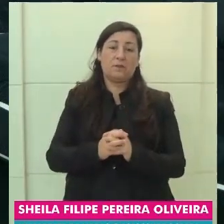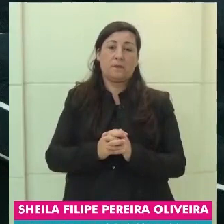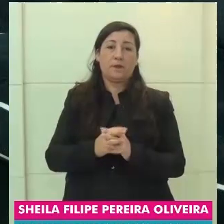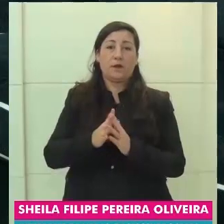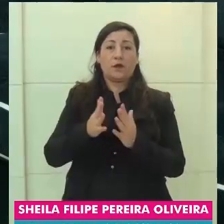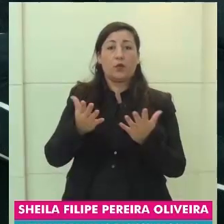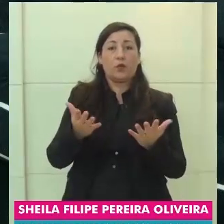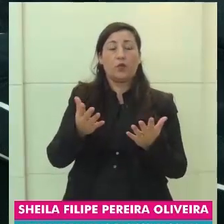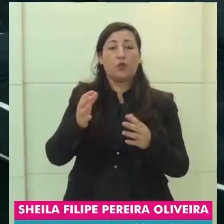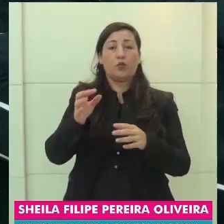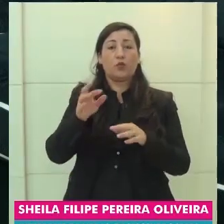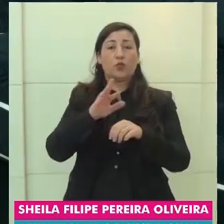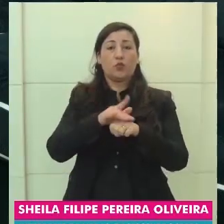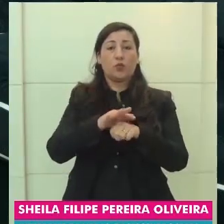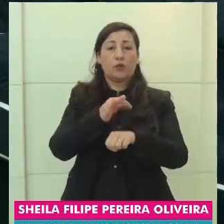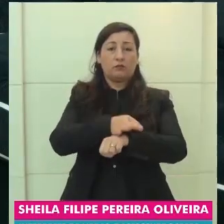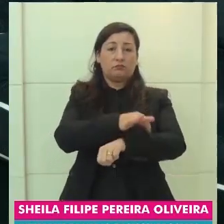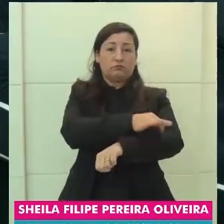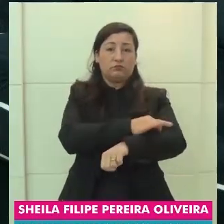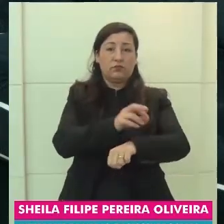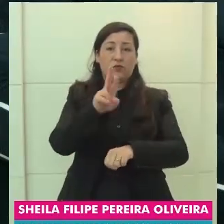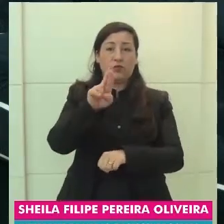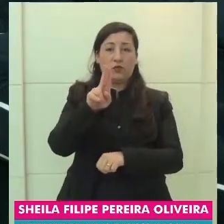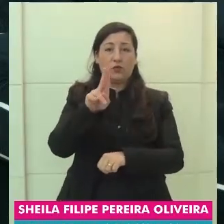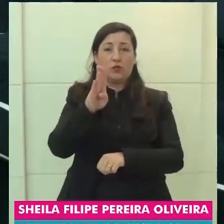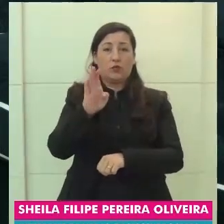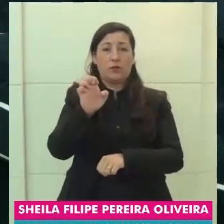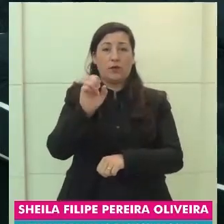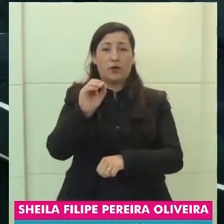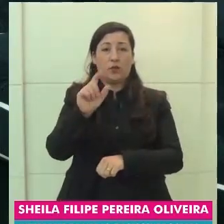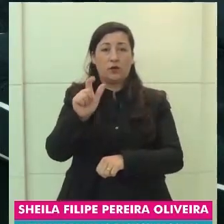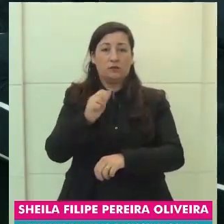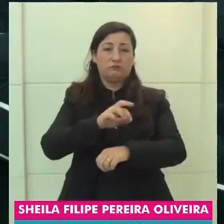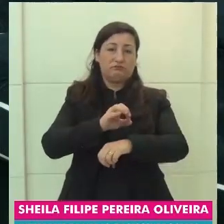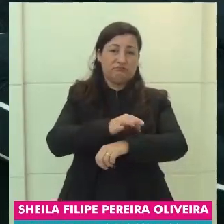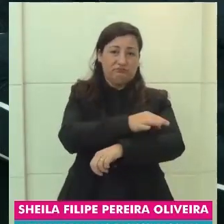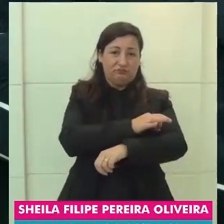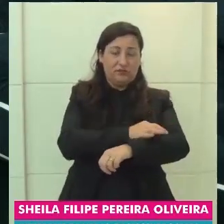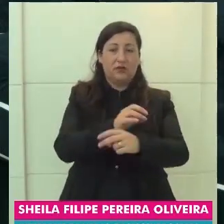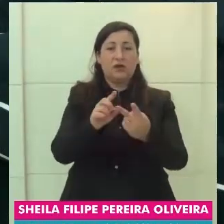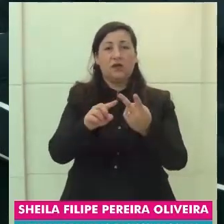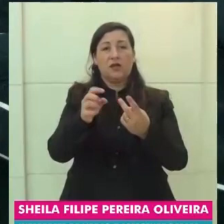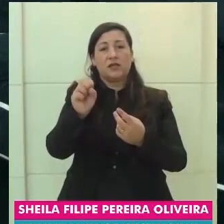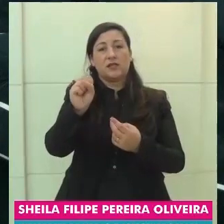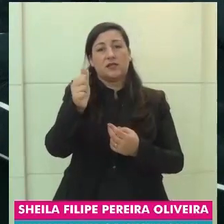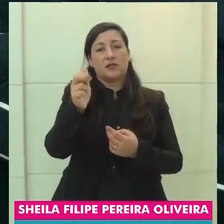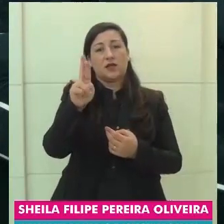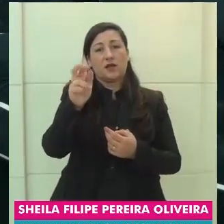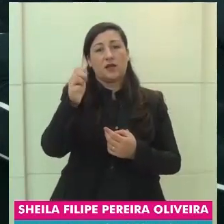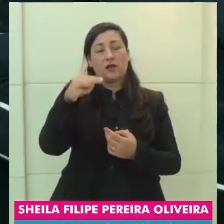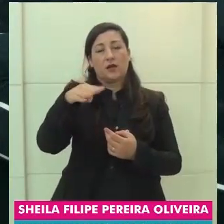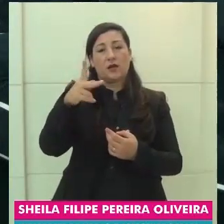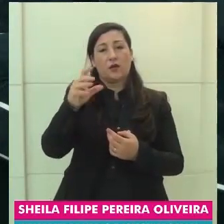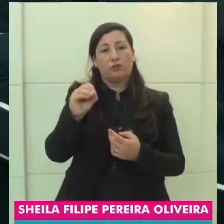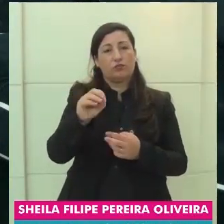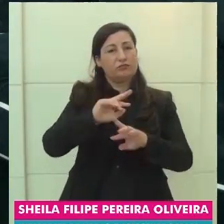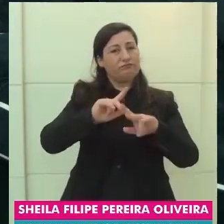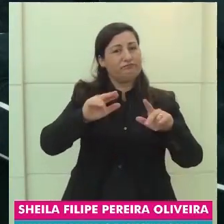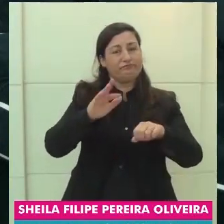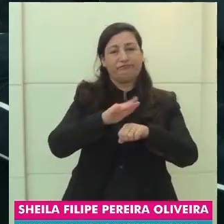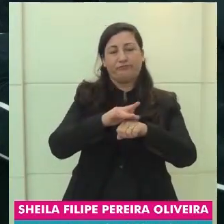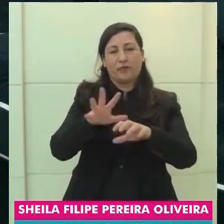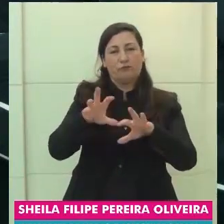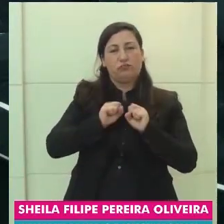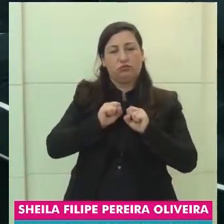A rubéola, que foi a principal rubéola, sarampo. É uma questão científica ainda,